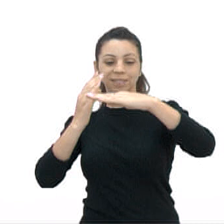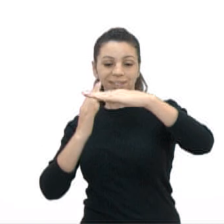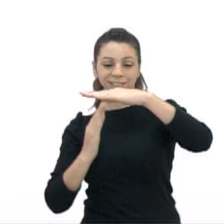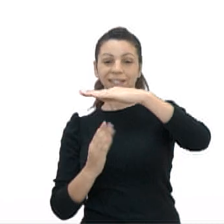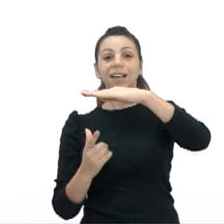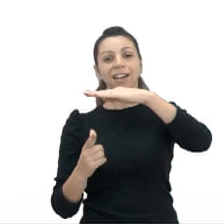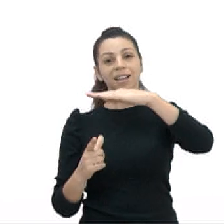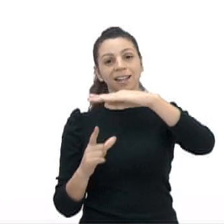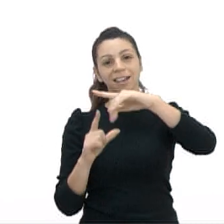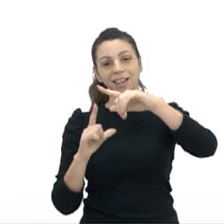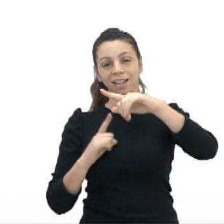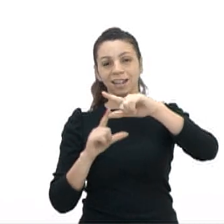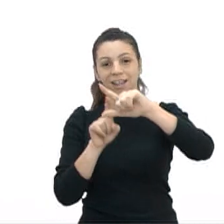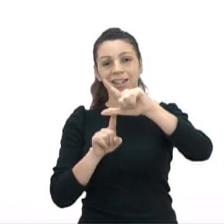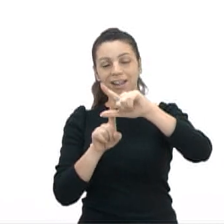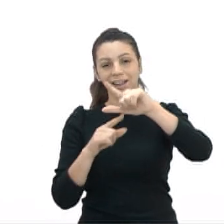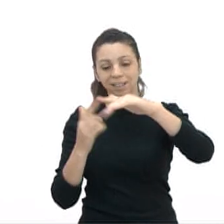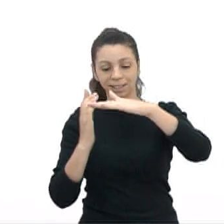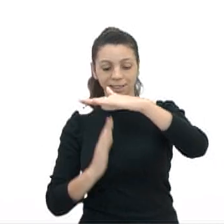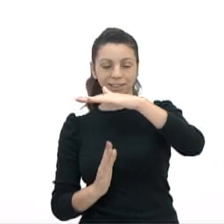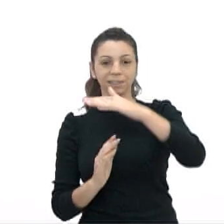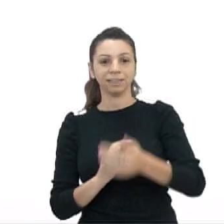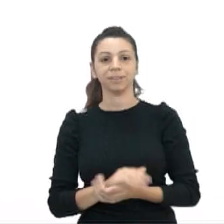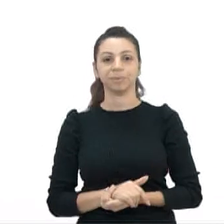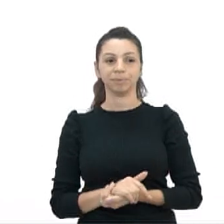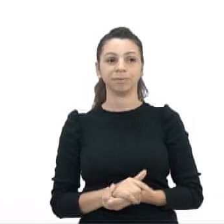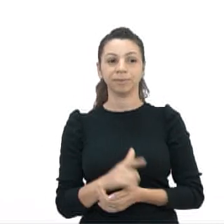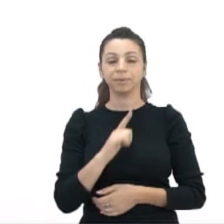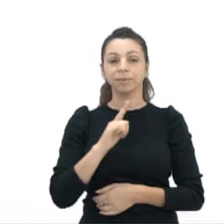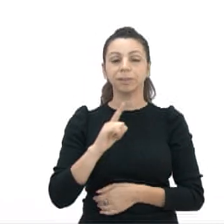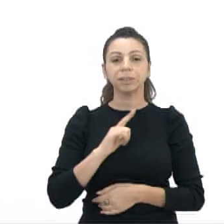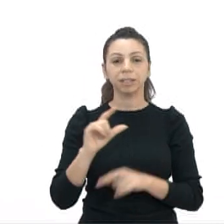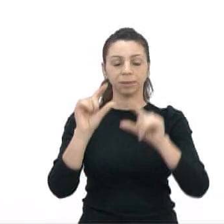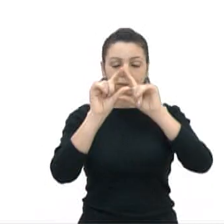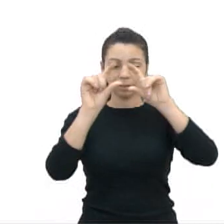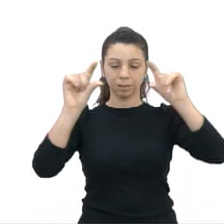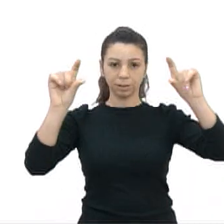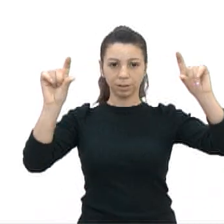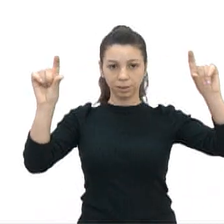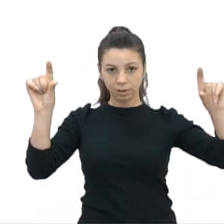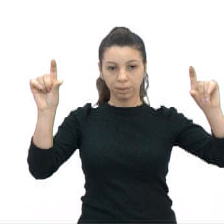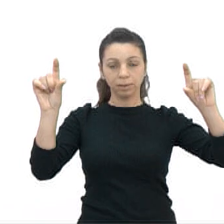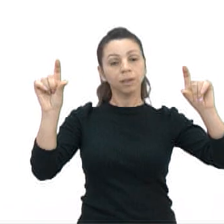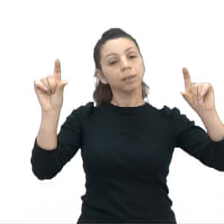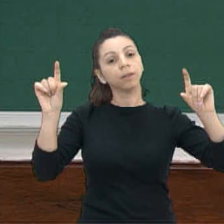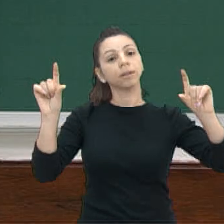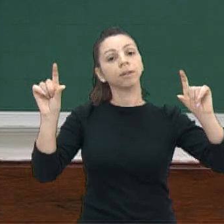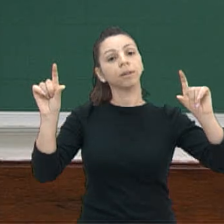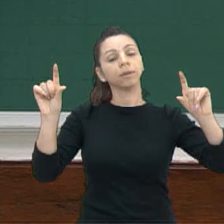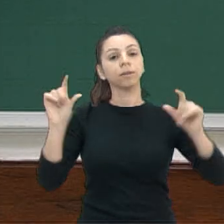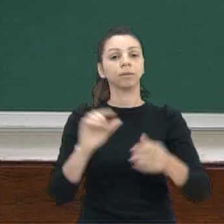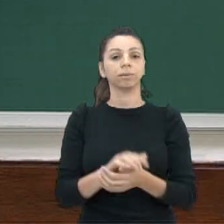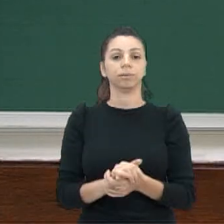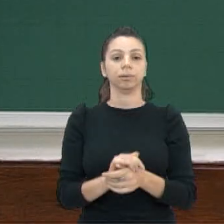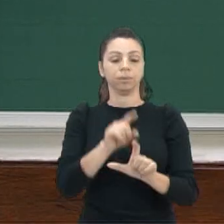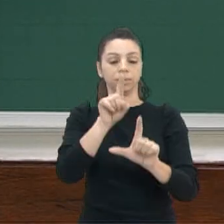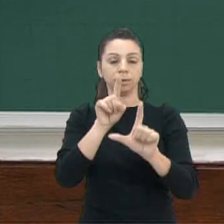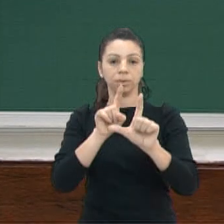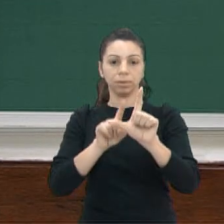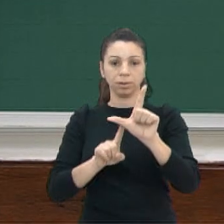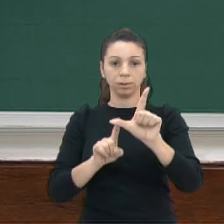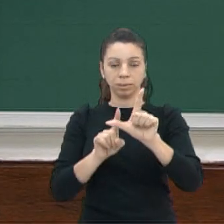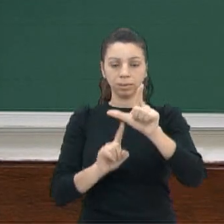da minha fração. Ou seja, eu vou ter uma expressão algébrica ou literal